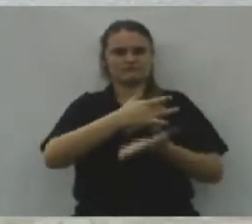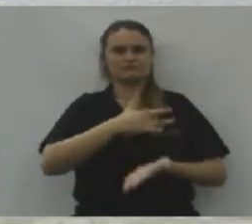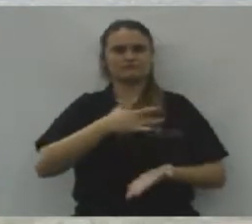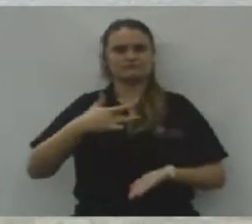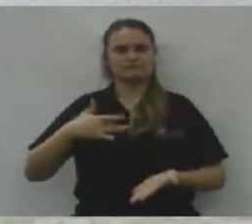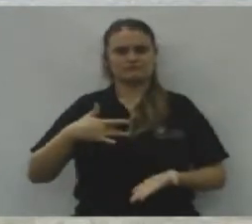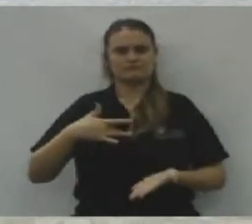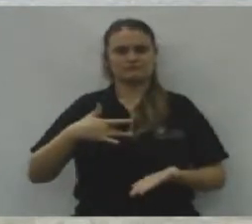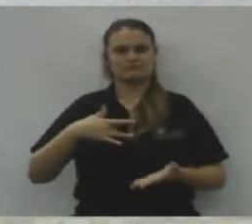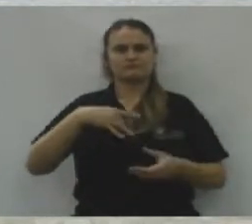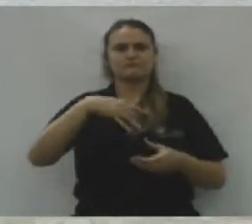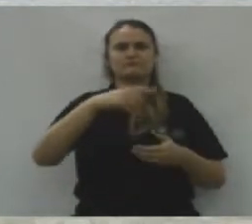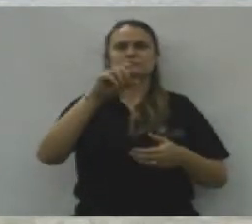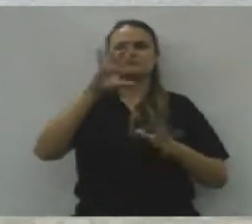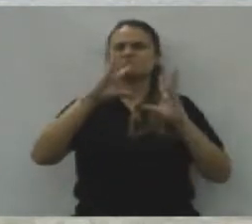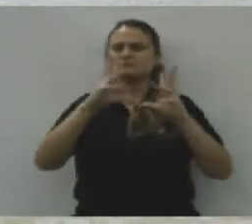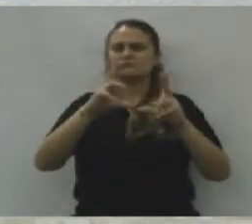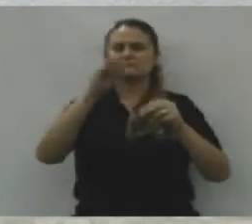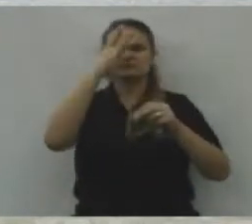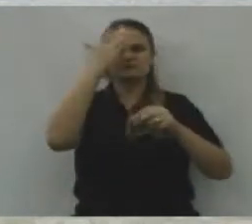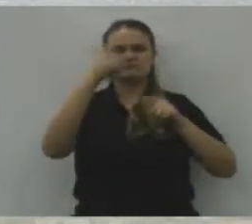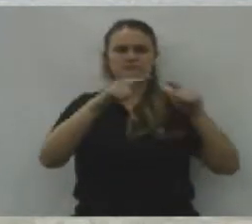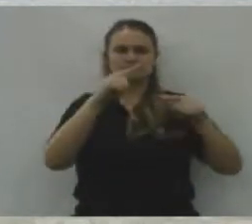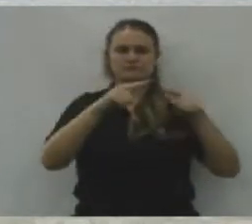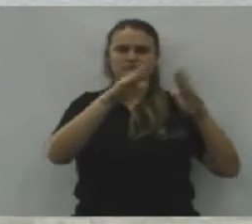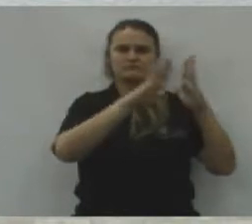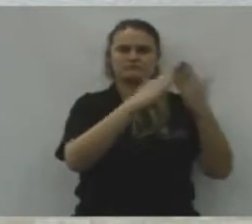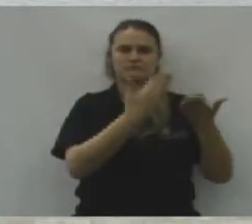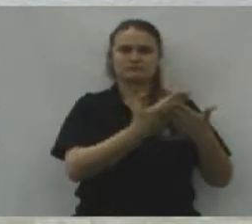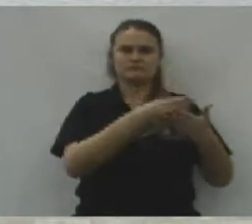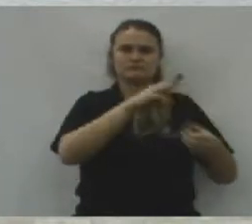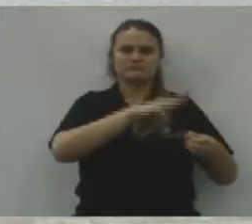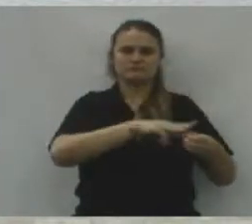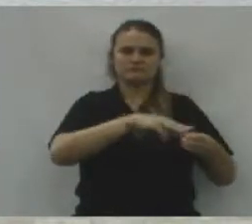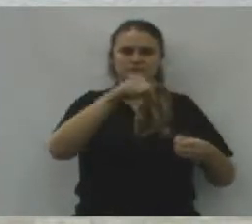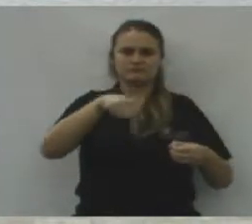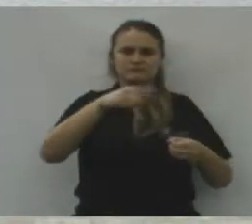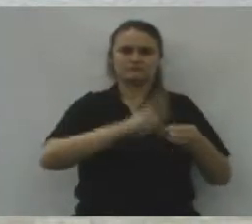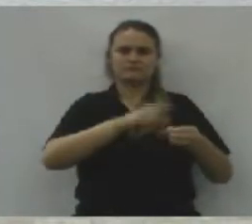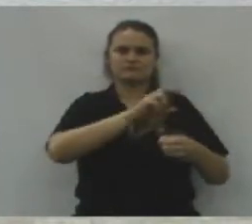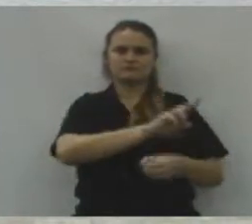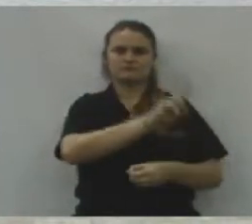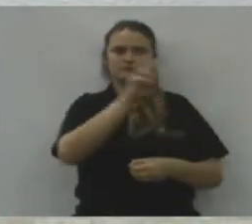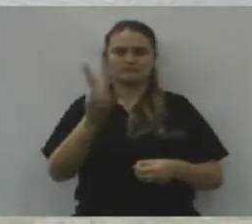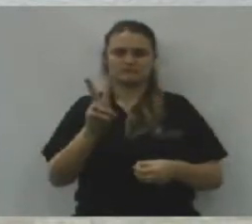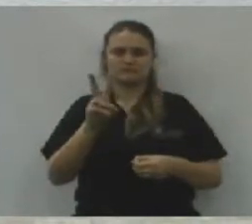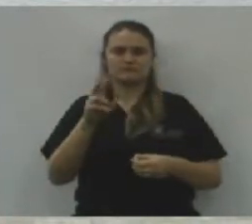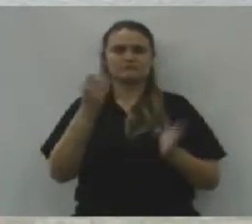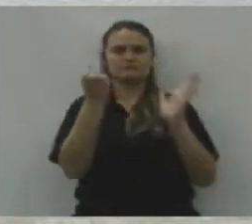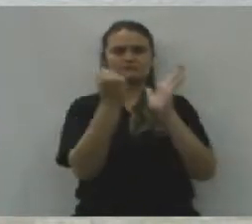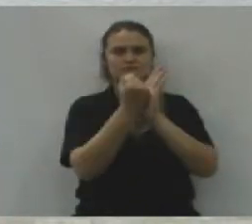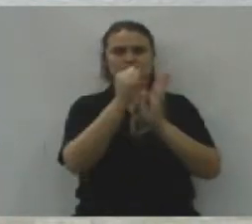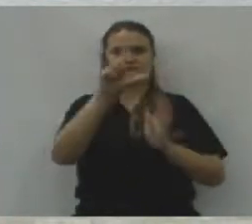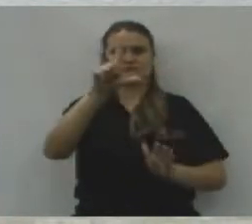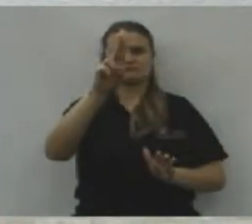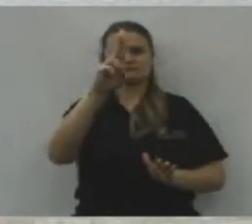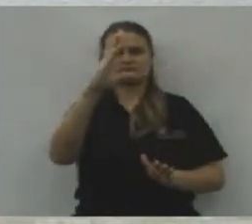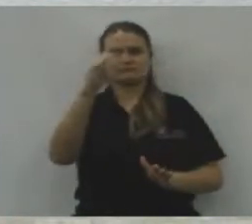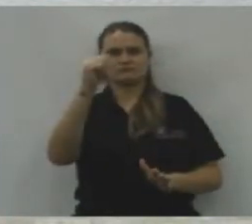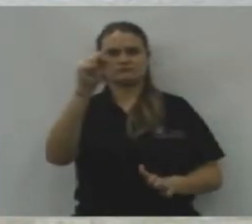da rede escolar em todo o município de Nova Vitória, estabelece o selo Lucas Begales Amora e dá outras